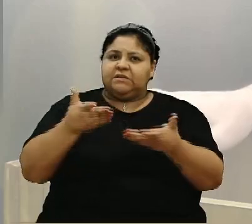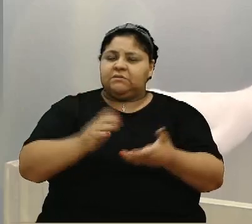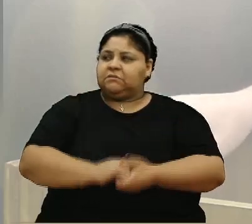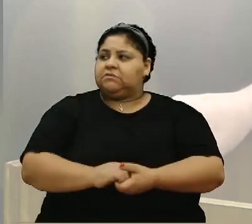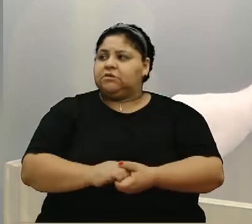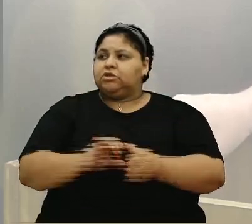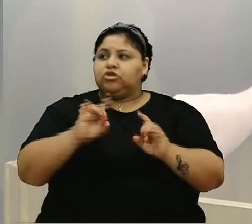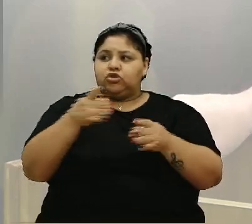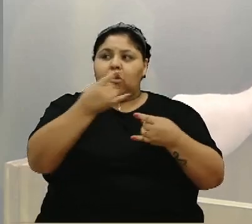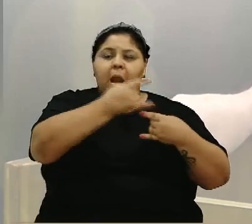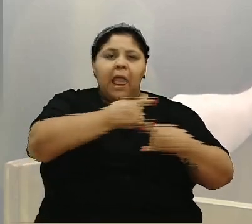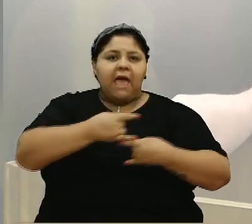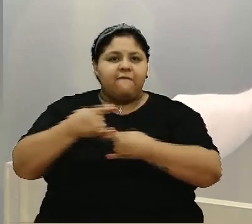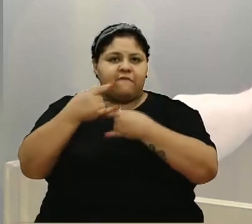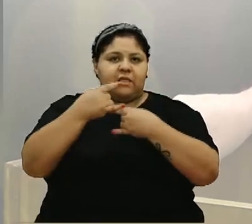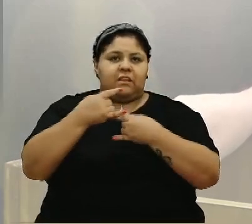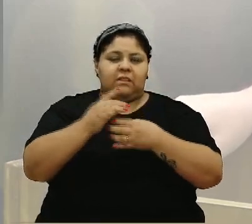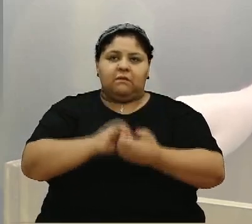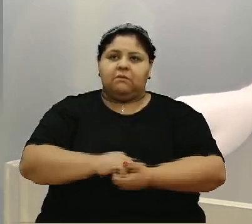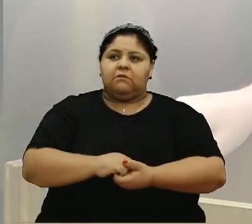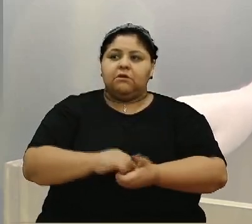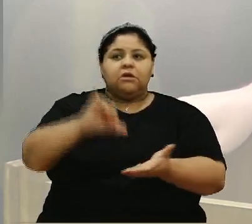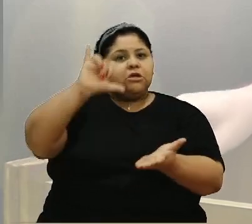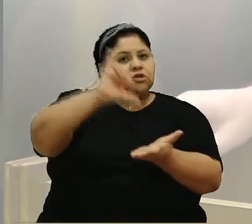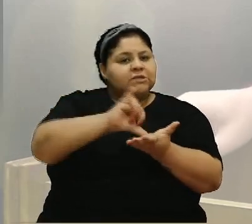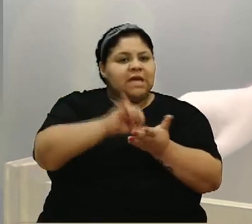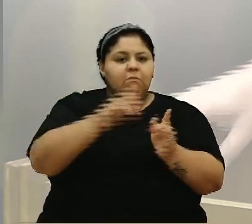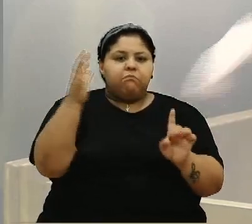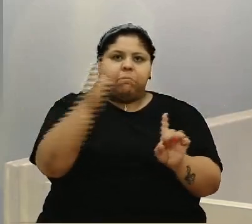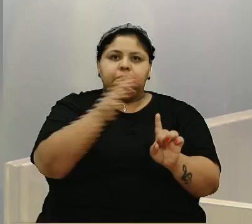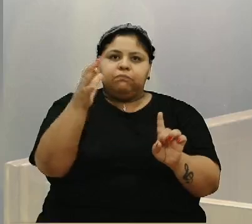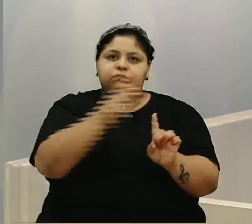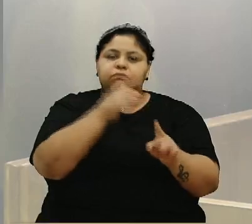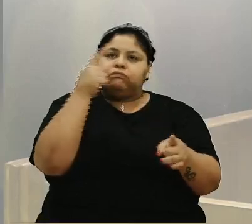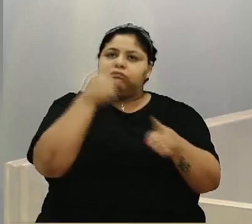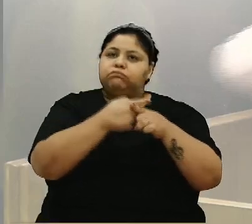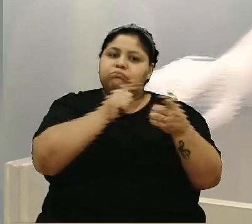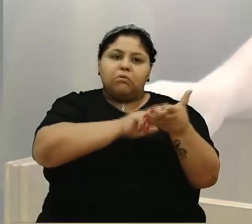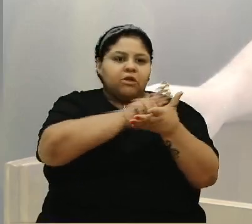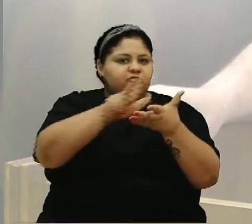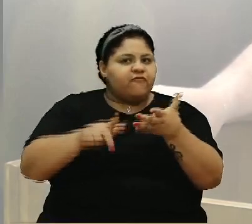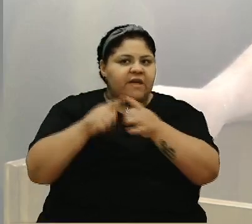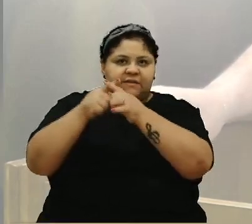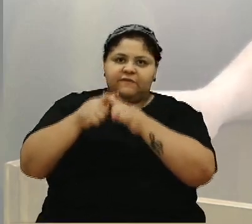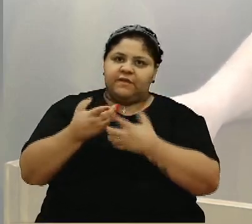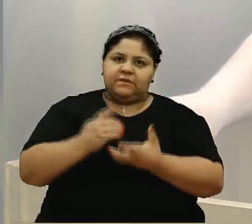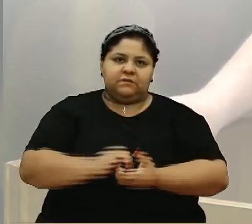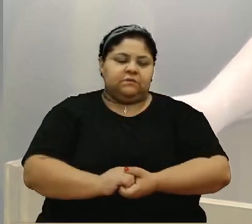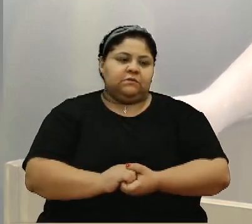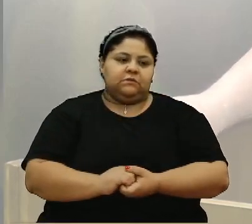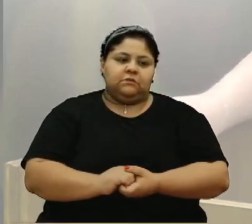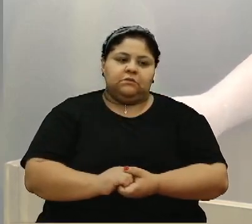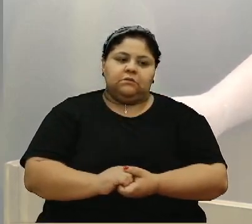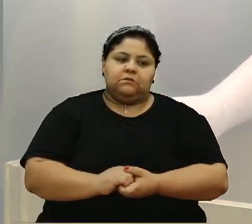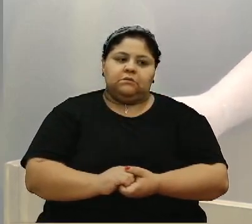Só live. E o centro foi atacado por diversas vezes.